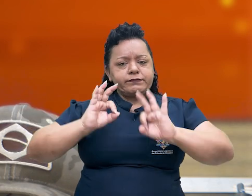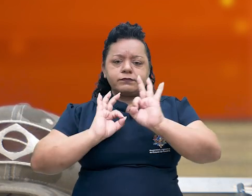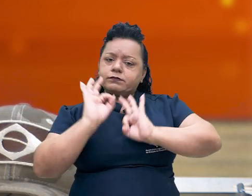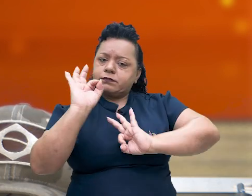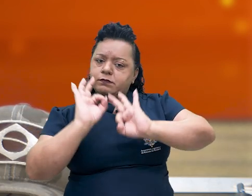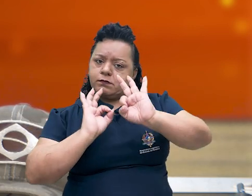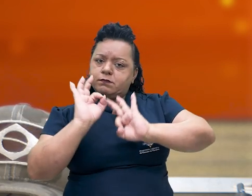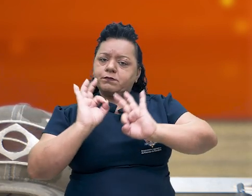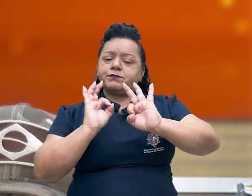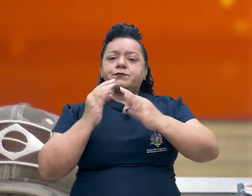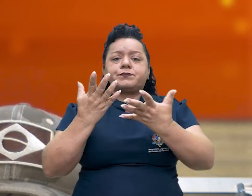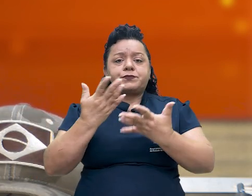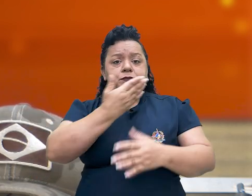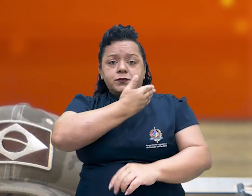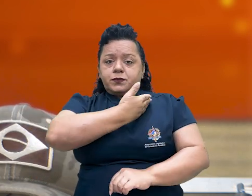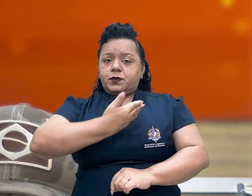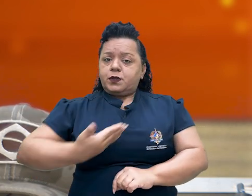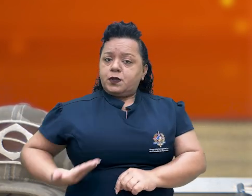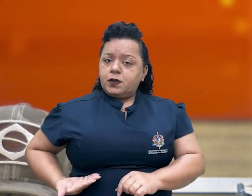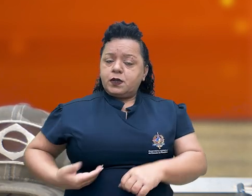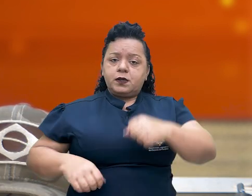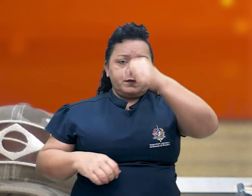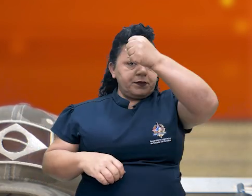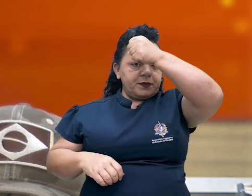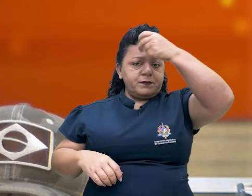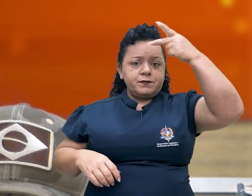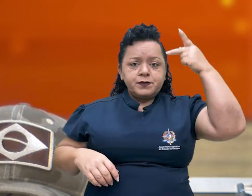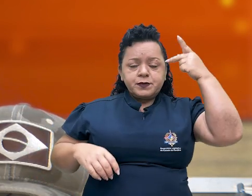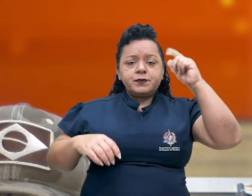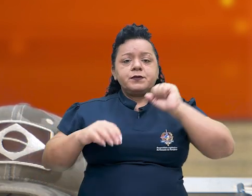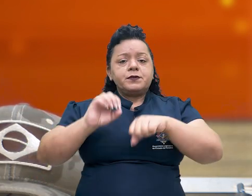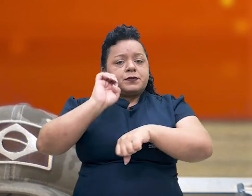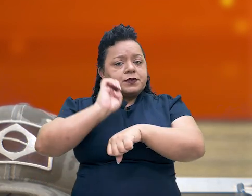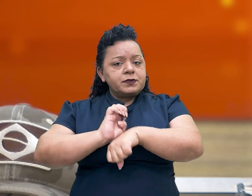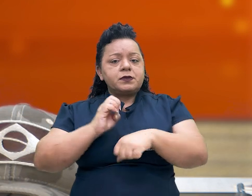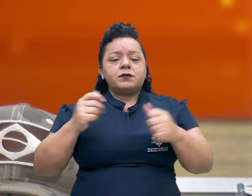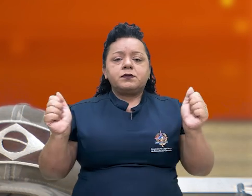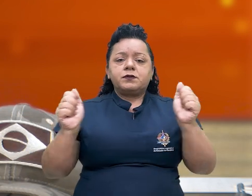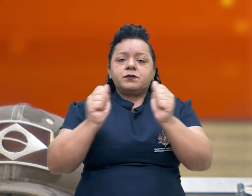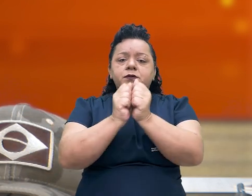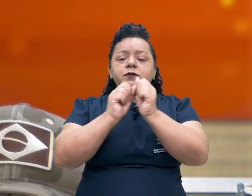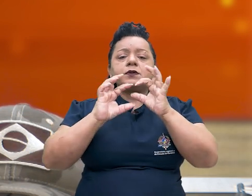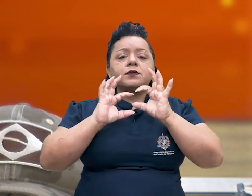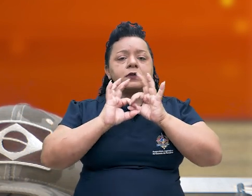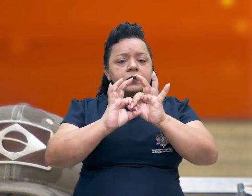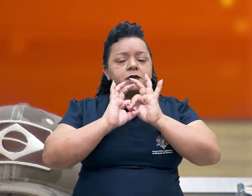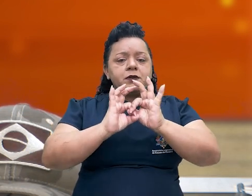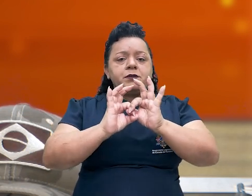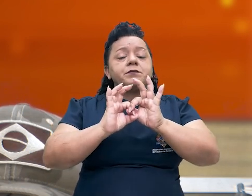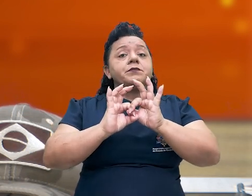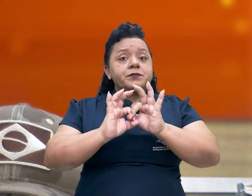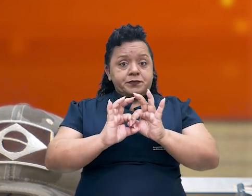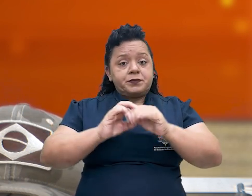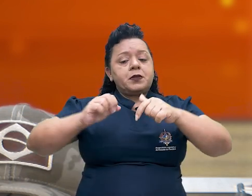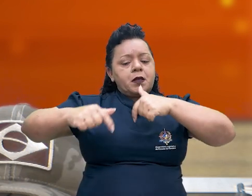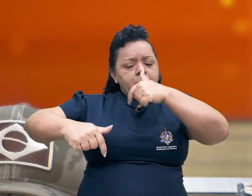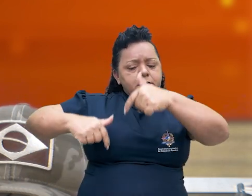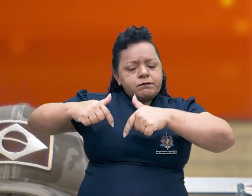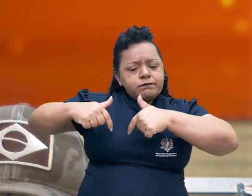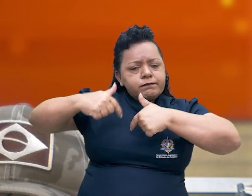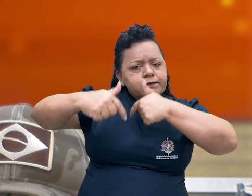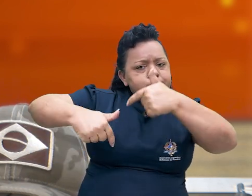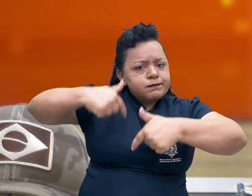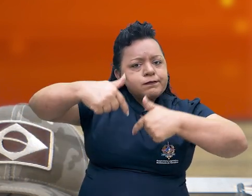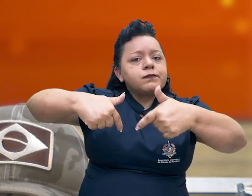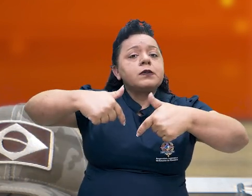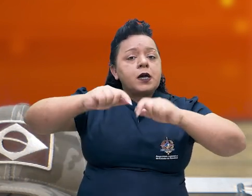né fica a prerrogativa deles mas o governo e a defens do Estado a gente vem tem un Laços Abertos V trabalhando